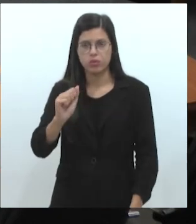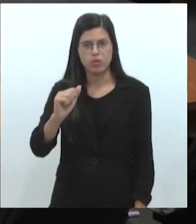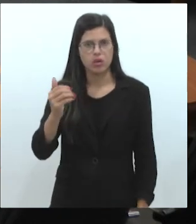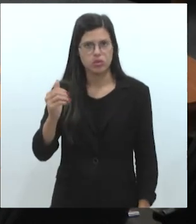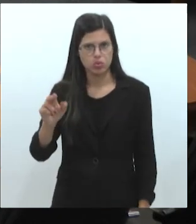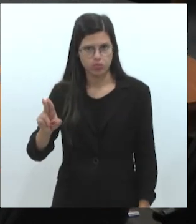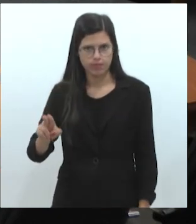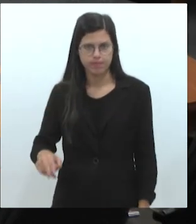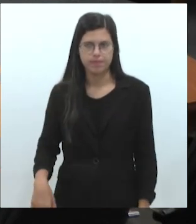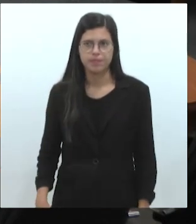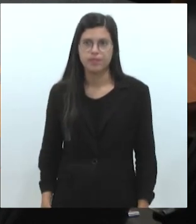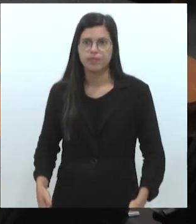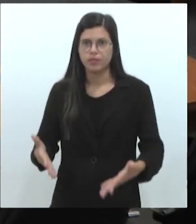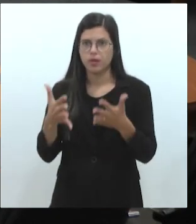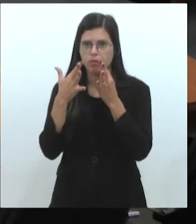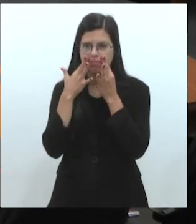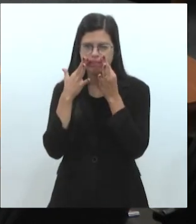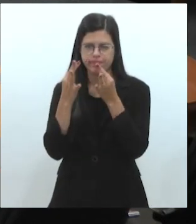chamar a atenção.